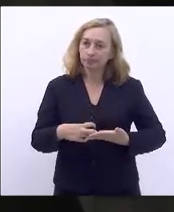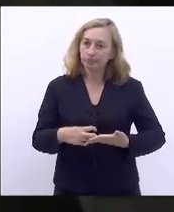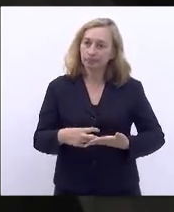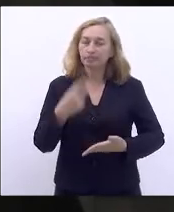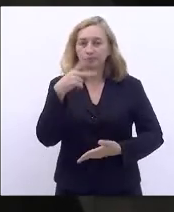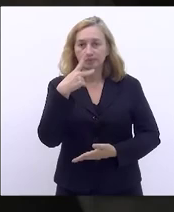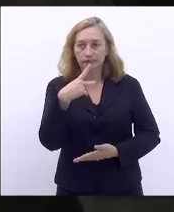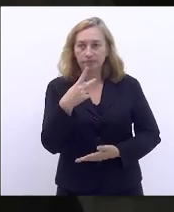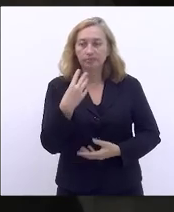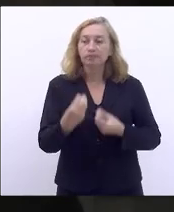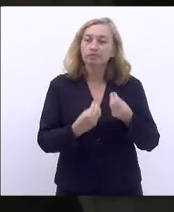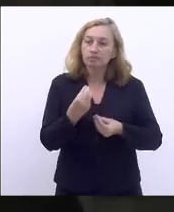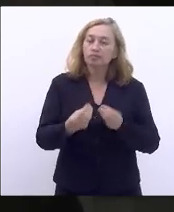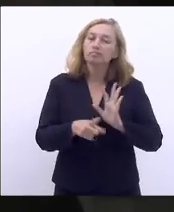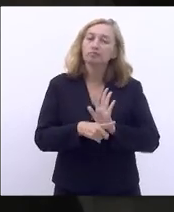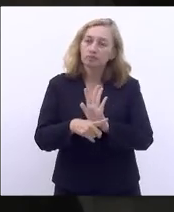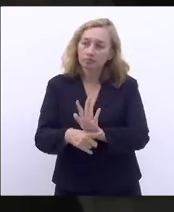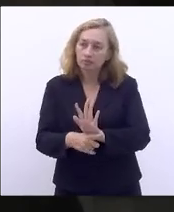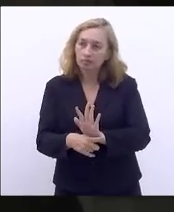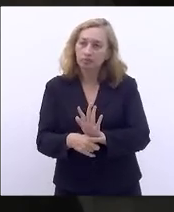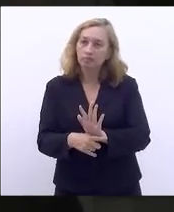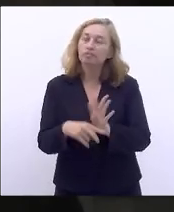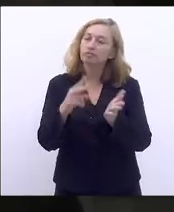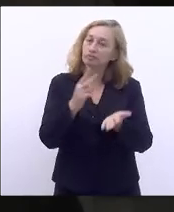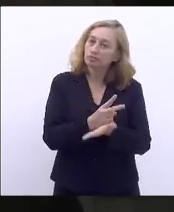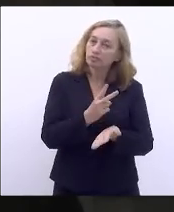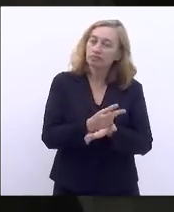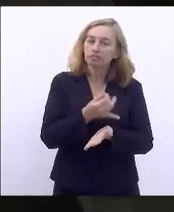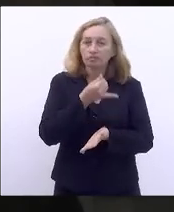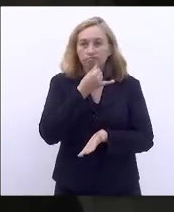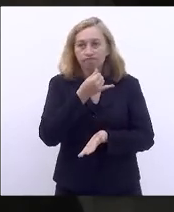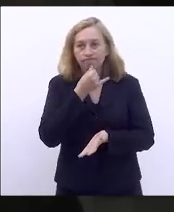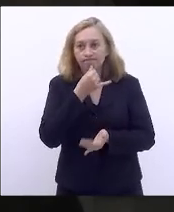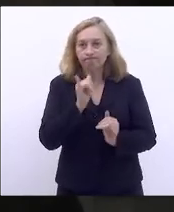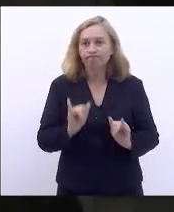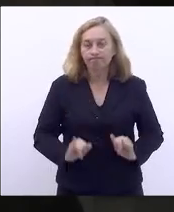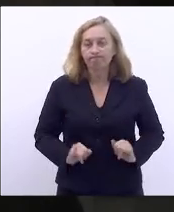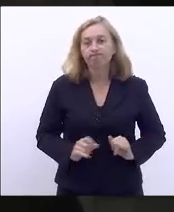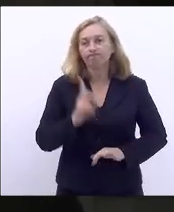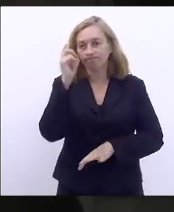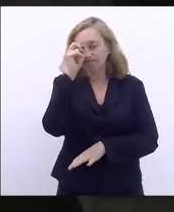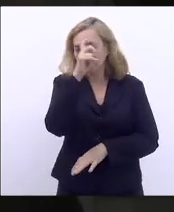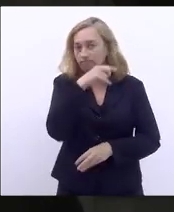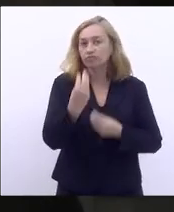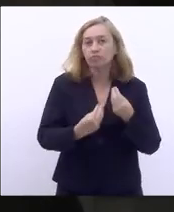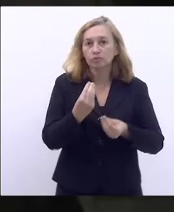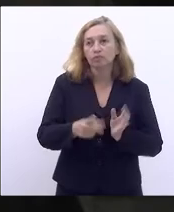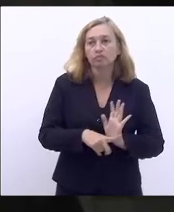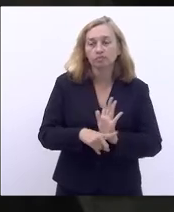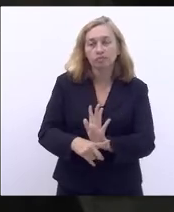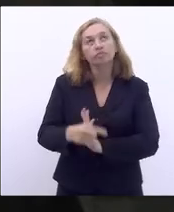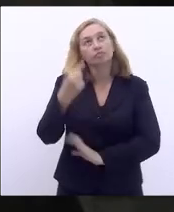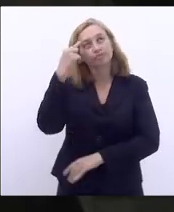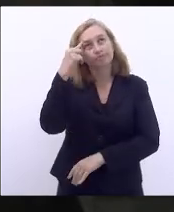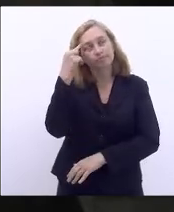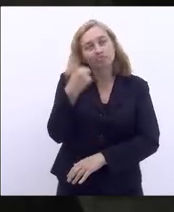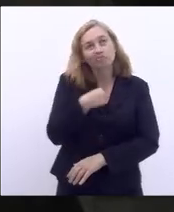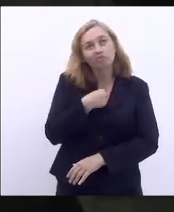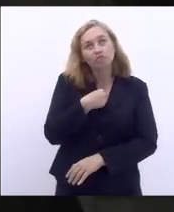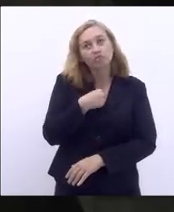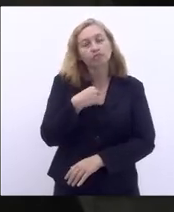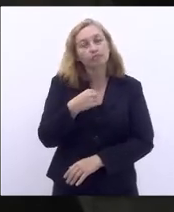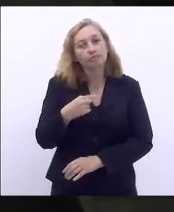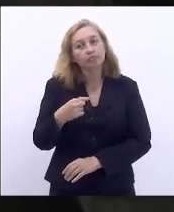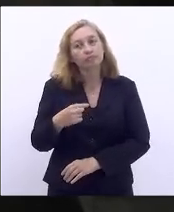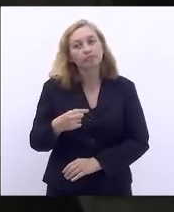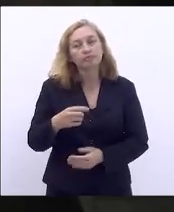ressaltar como que isso contribuiu, apesar de ter sido penoso, sofrido e difícil, como que isso contribuiu, penso eu, para qualificar